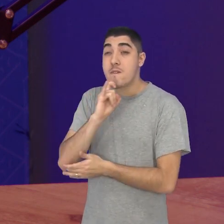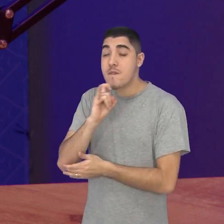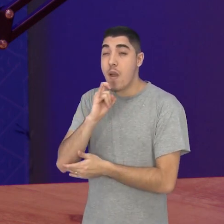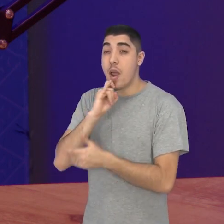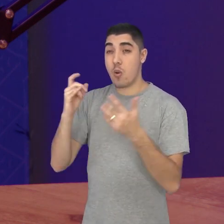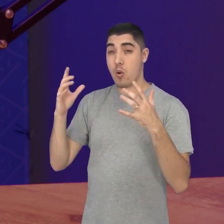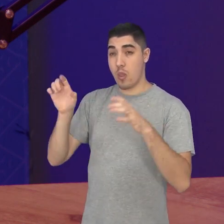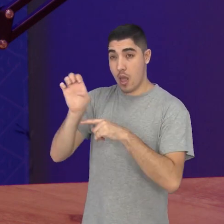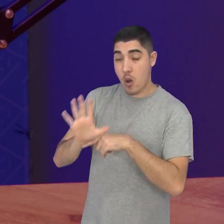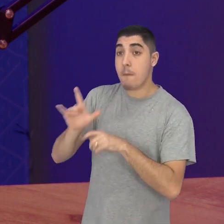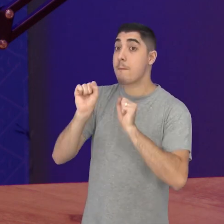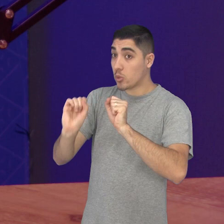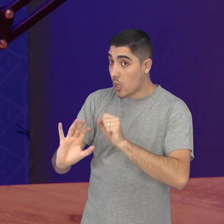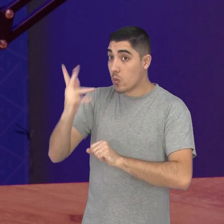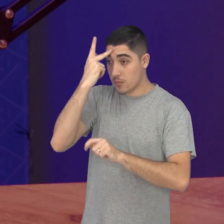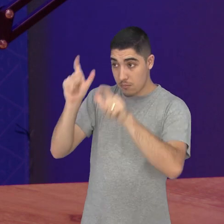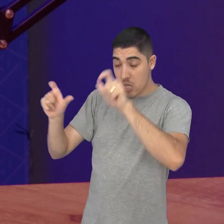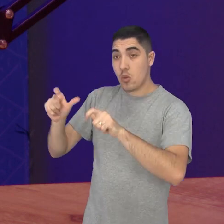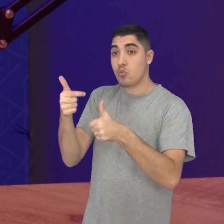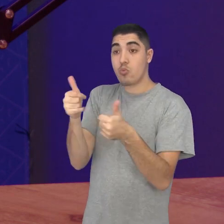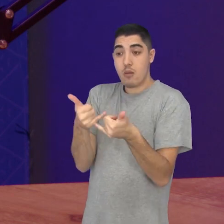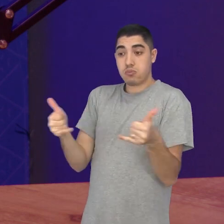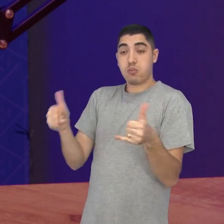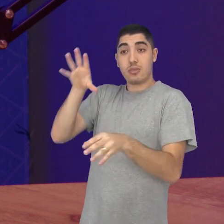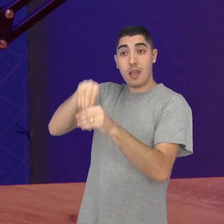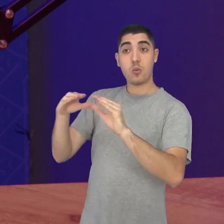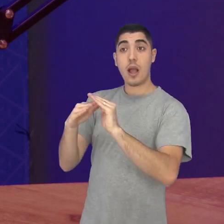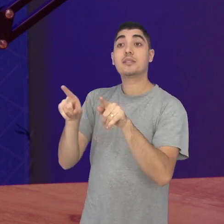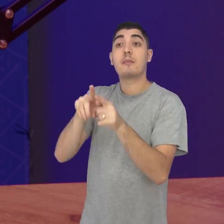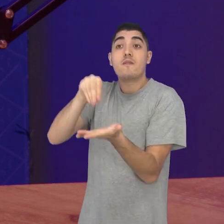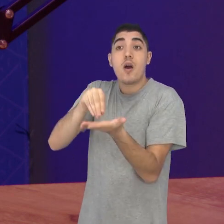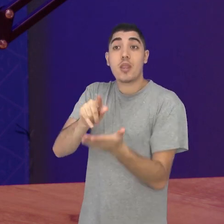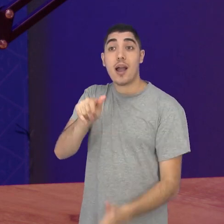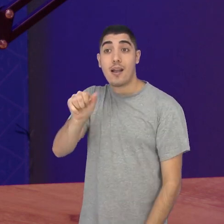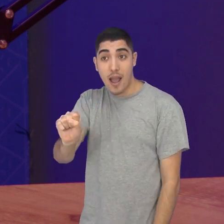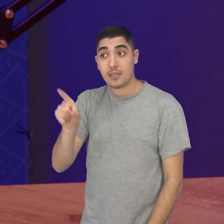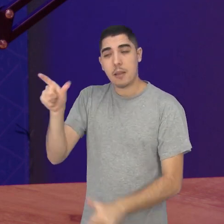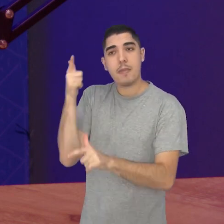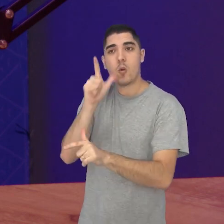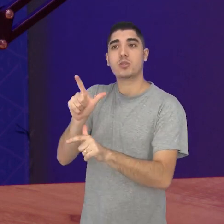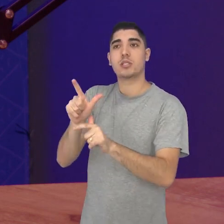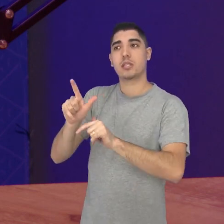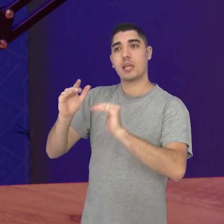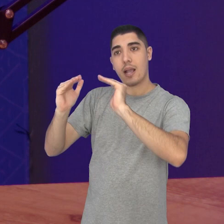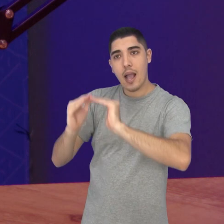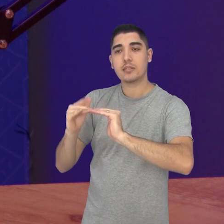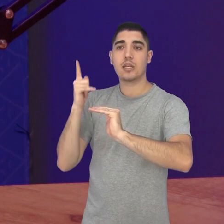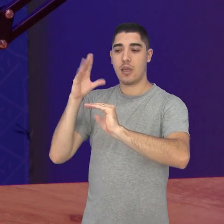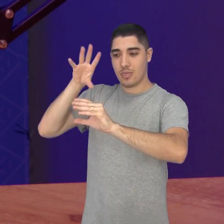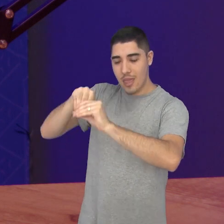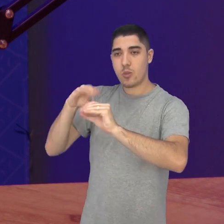pessoas podem ficar, né, sem energia em suas casas e sem gás também, que é algo que eles precisam muito, né, para manter as casas